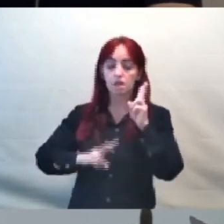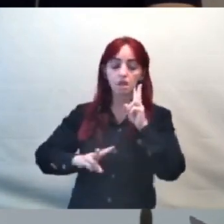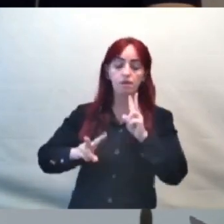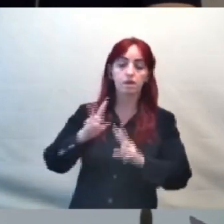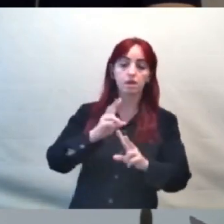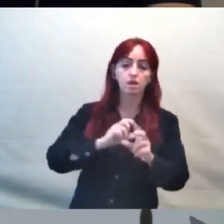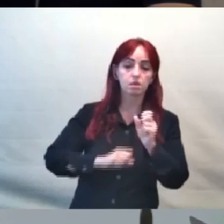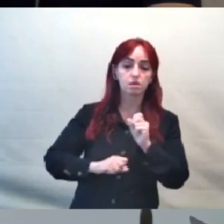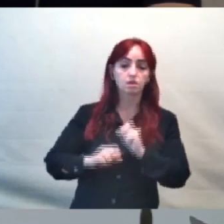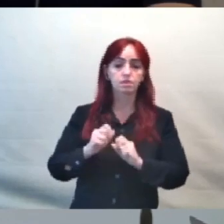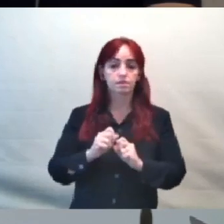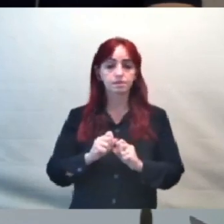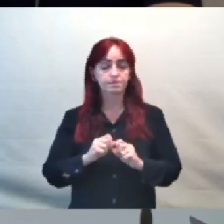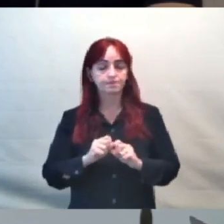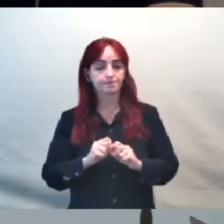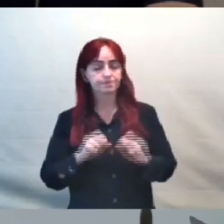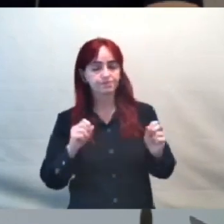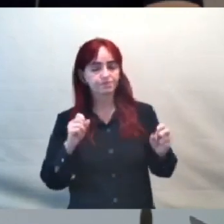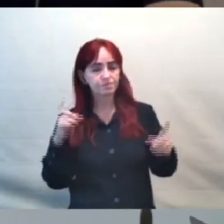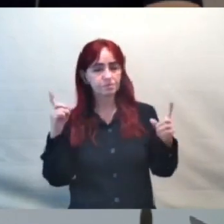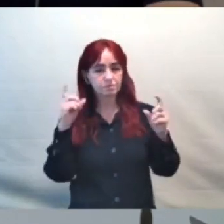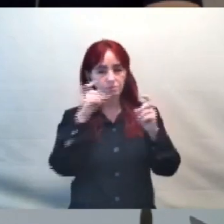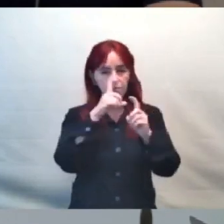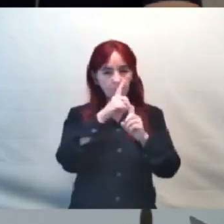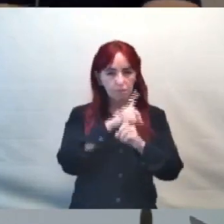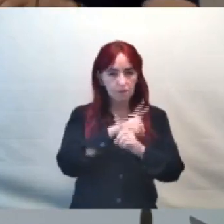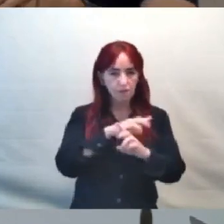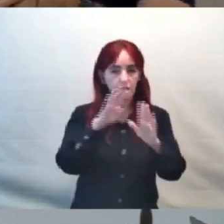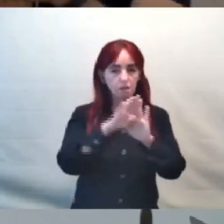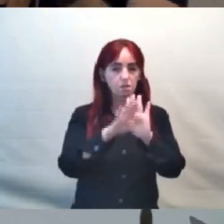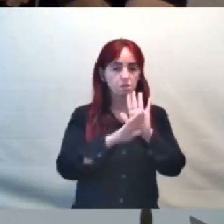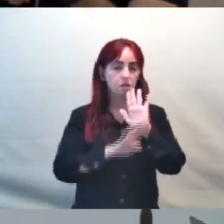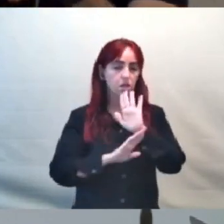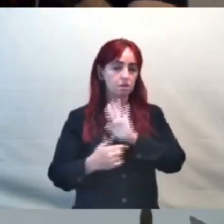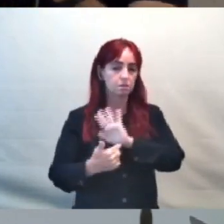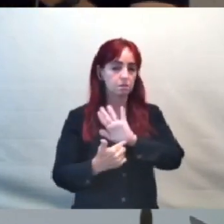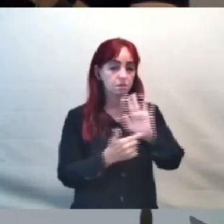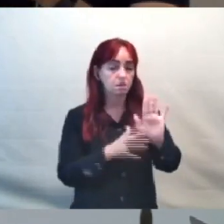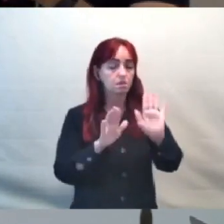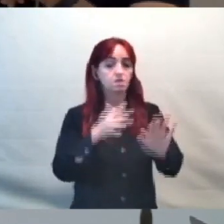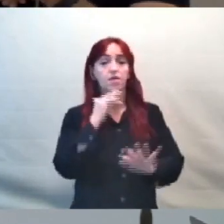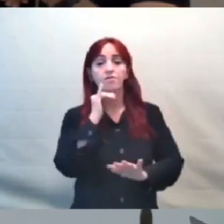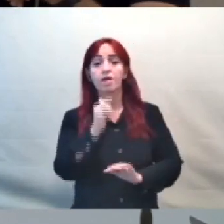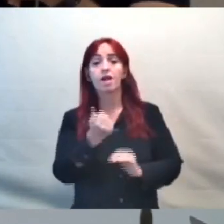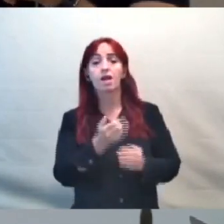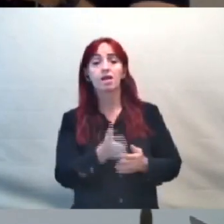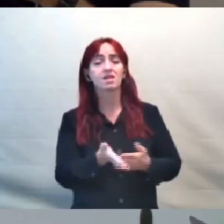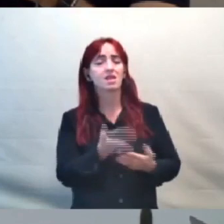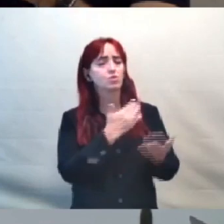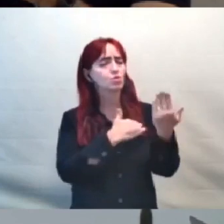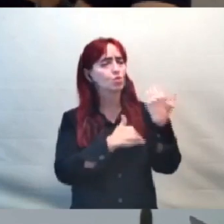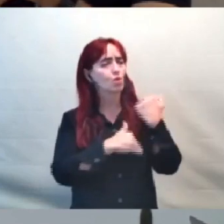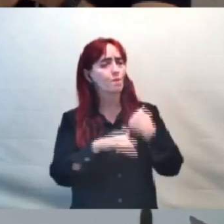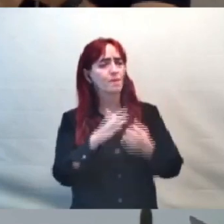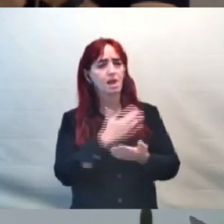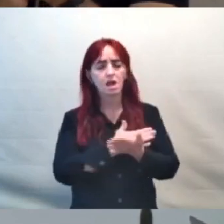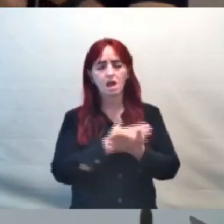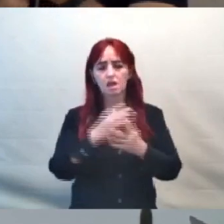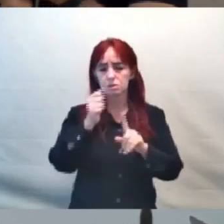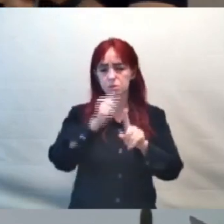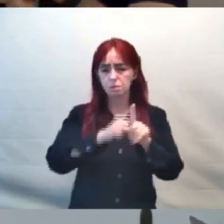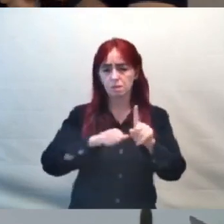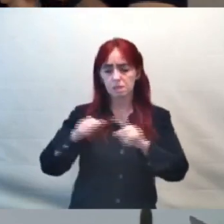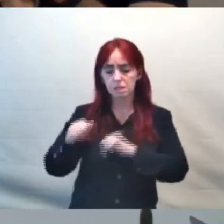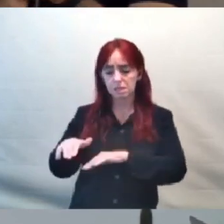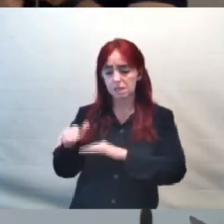sendo colocadas, mas, como eu disse, desde o início de setembro, nada que acontecesse comigo